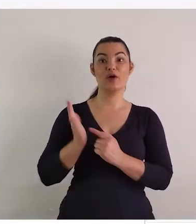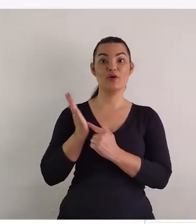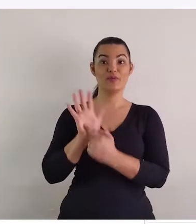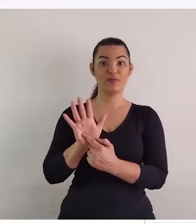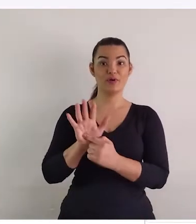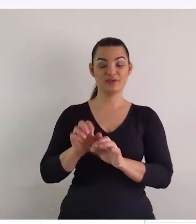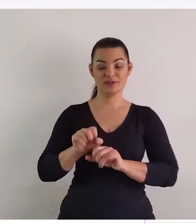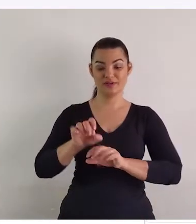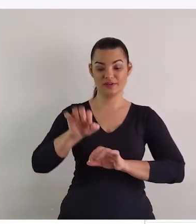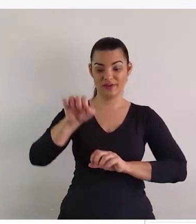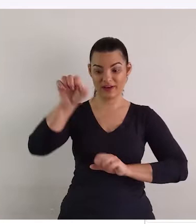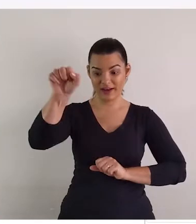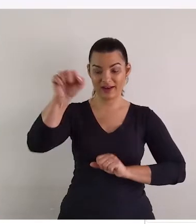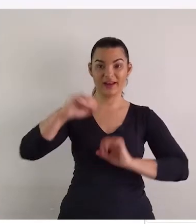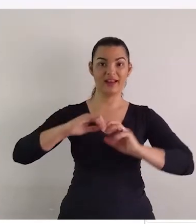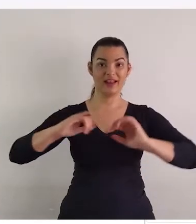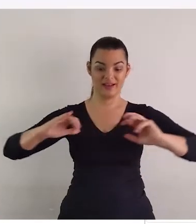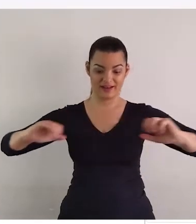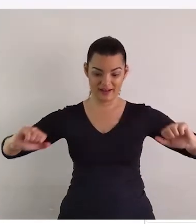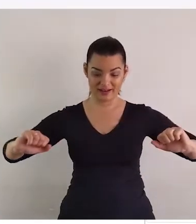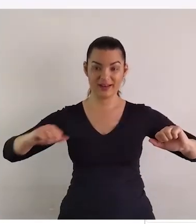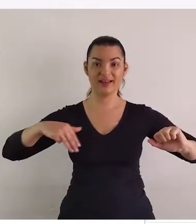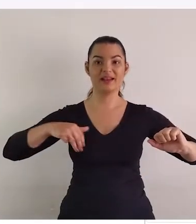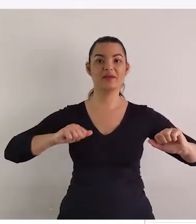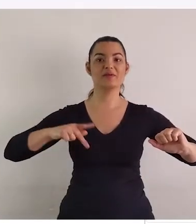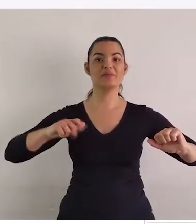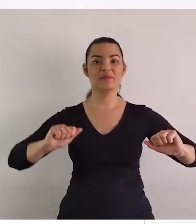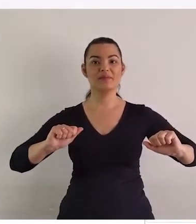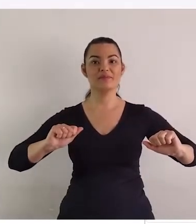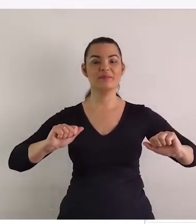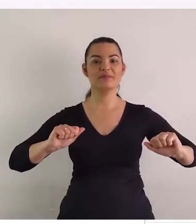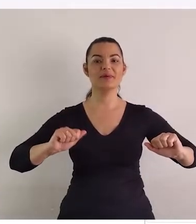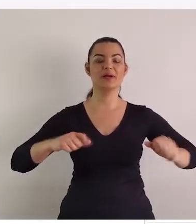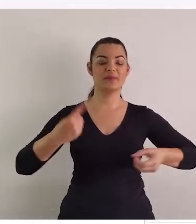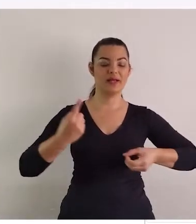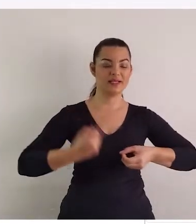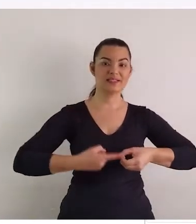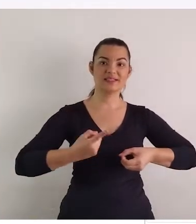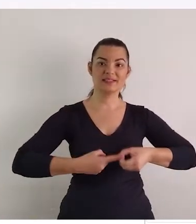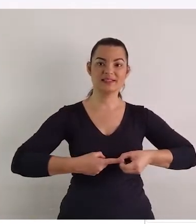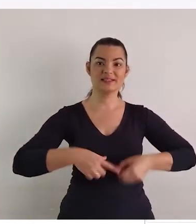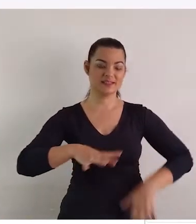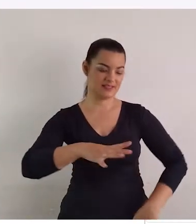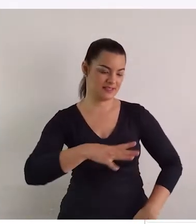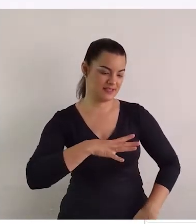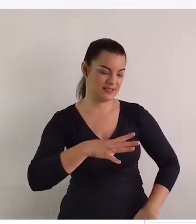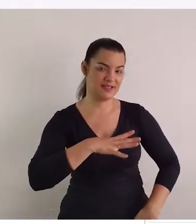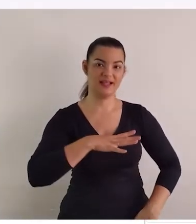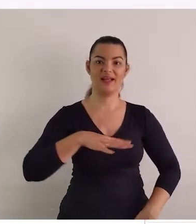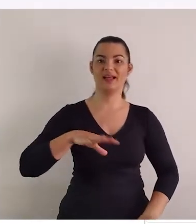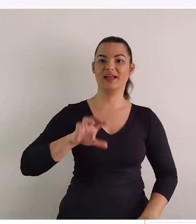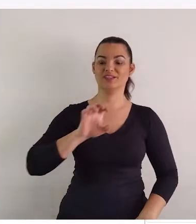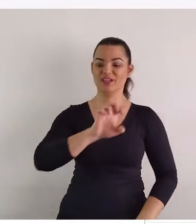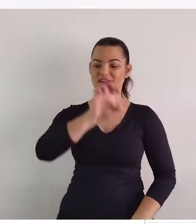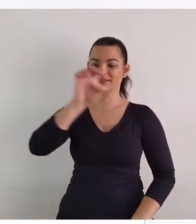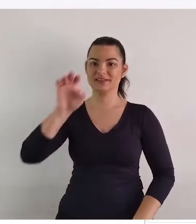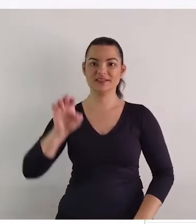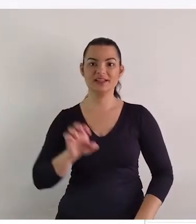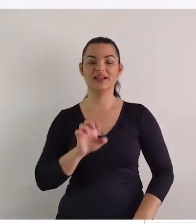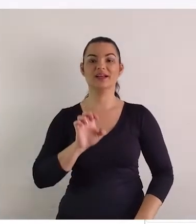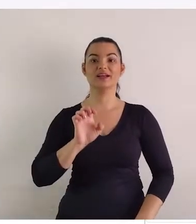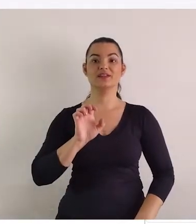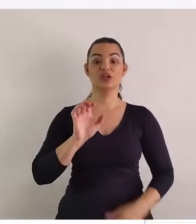tem relação com as cidades, os estados, todas as divisões que nós temos aí no nosso